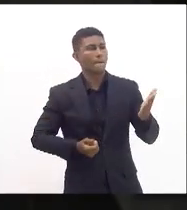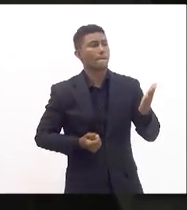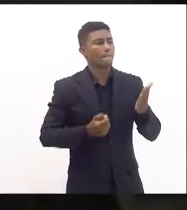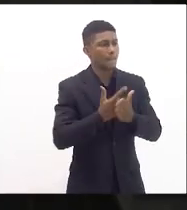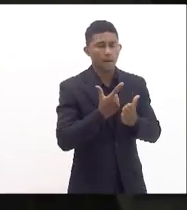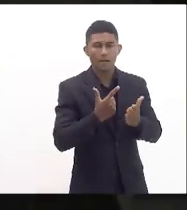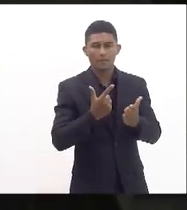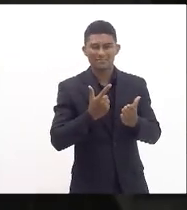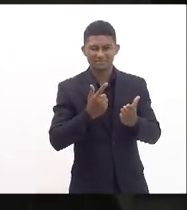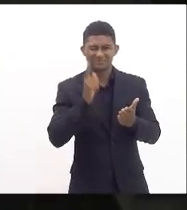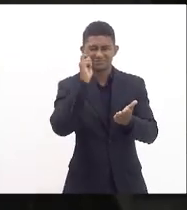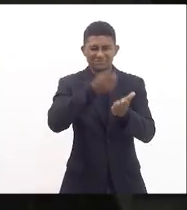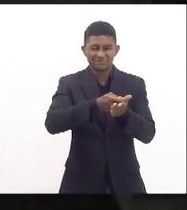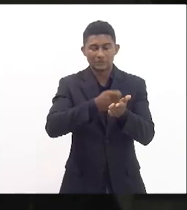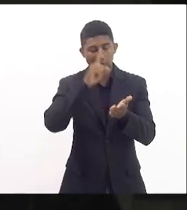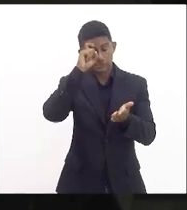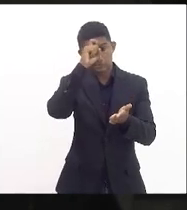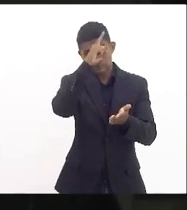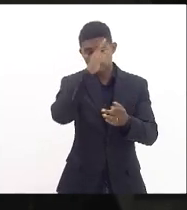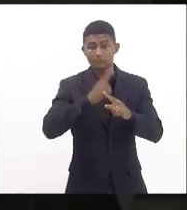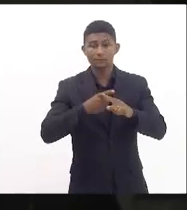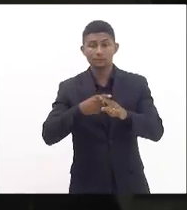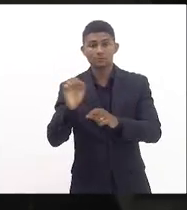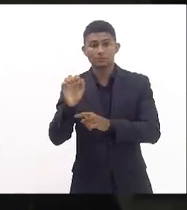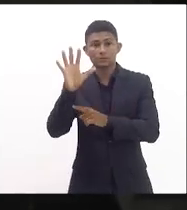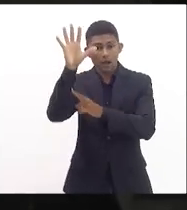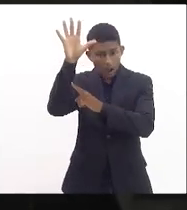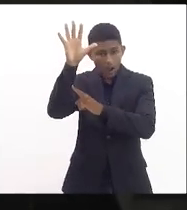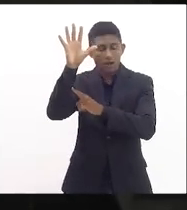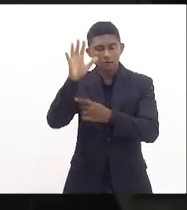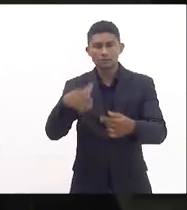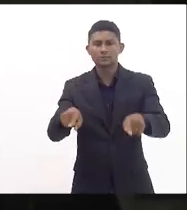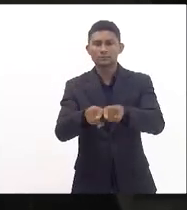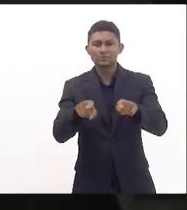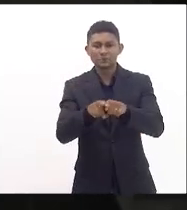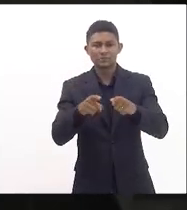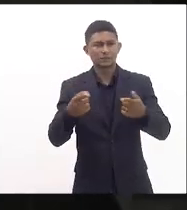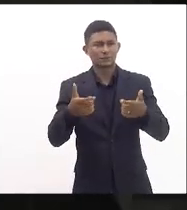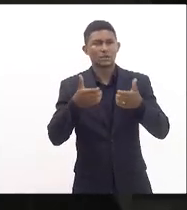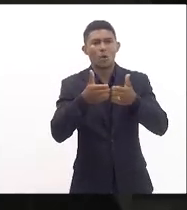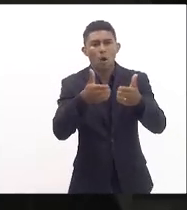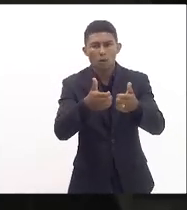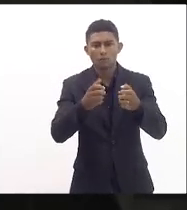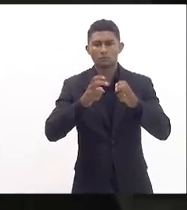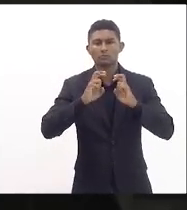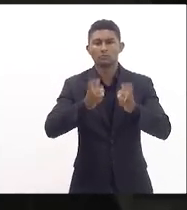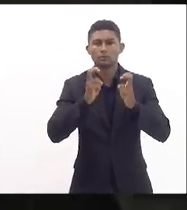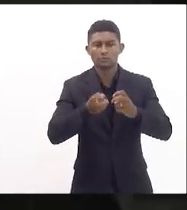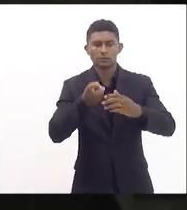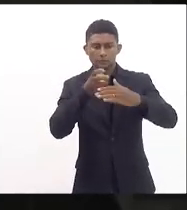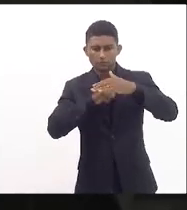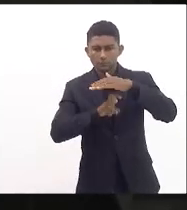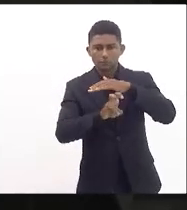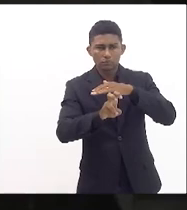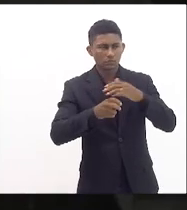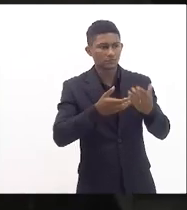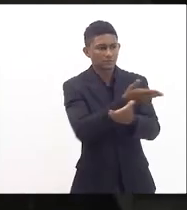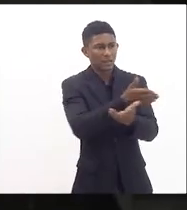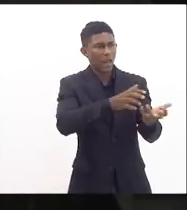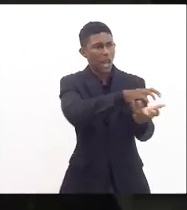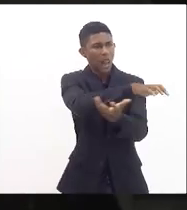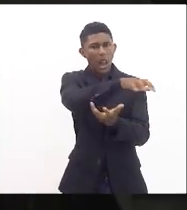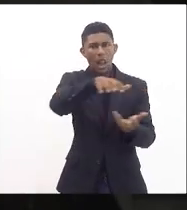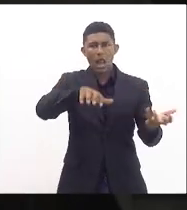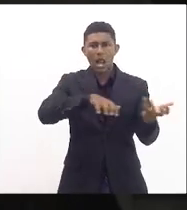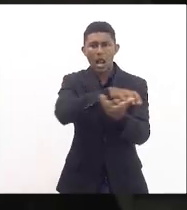crise profunda e, sem transporte, não se viabiliza a produção. Esse é o